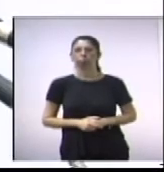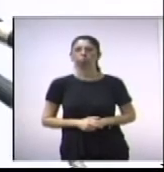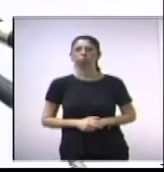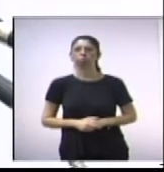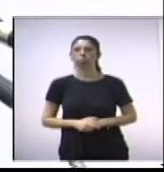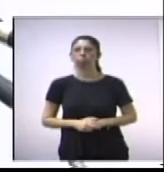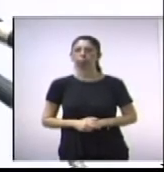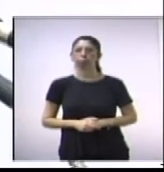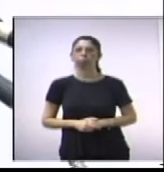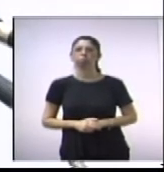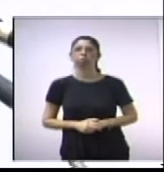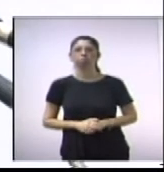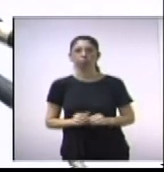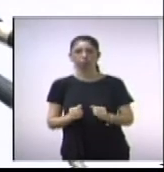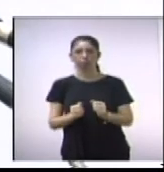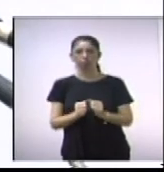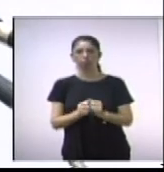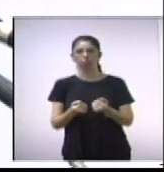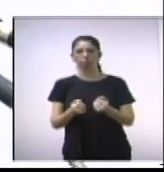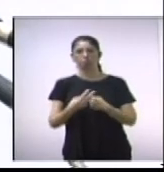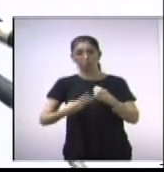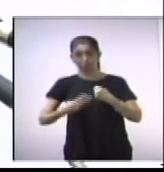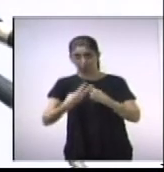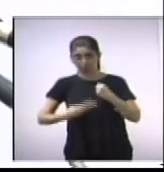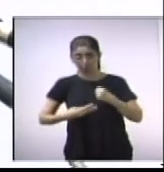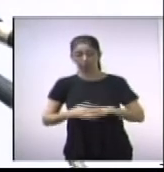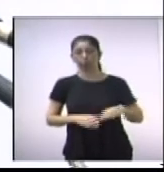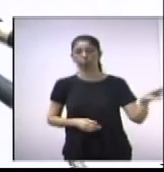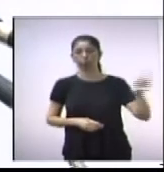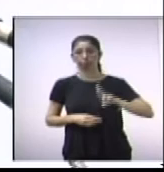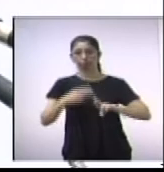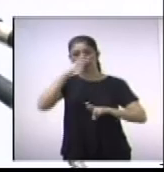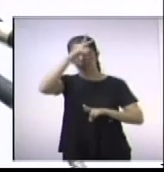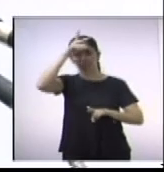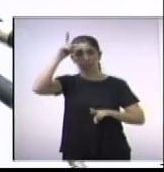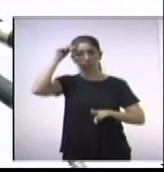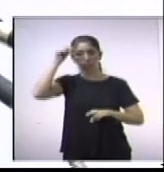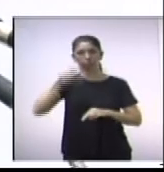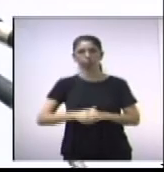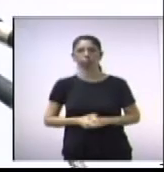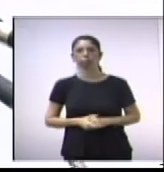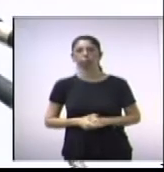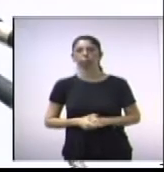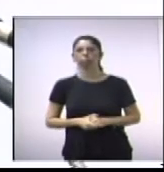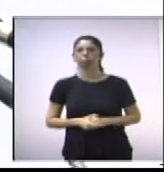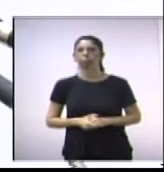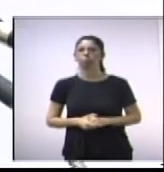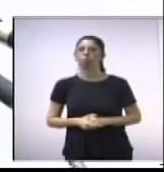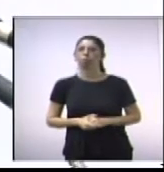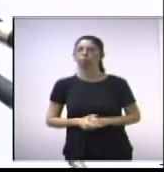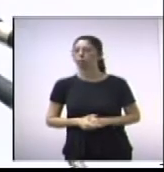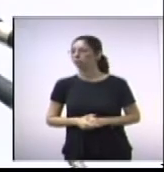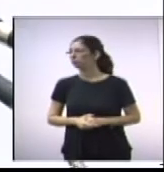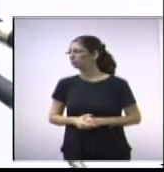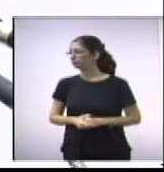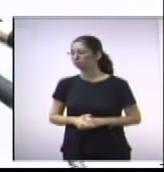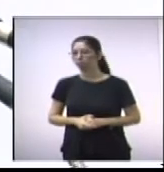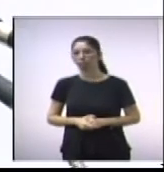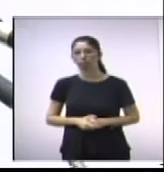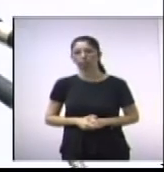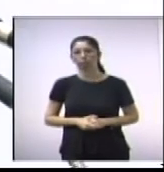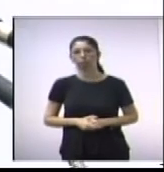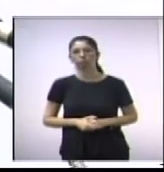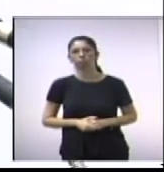Número 169, do vereador Marquinho da Bola, que requer ao Executivo informações quanto à indicação número 131/2013, que solicitou a necessidade de